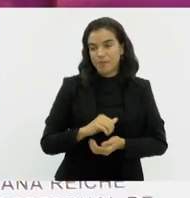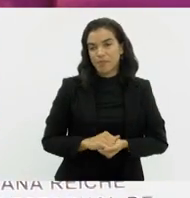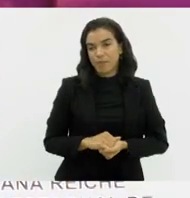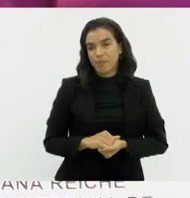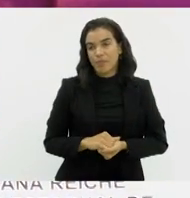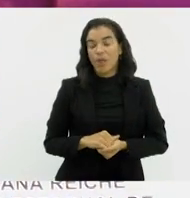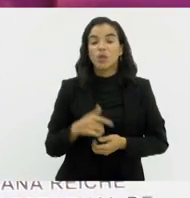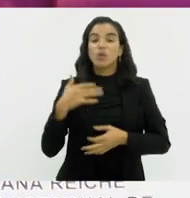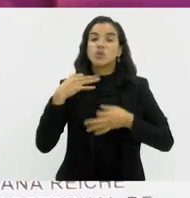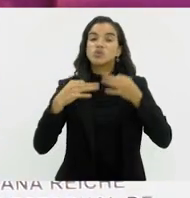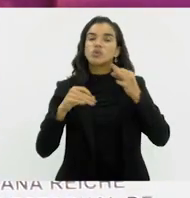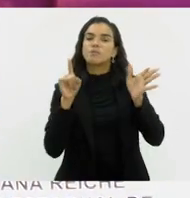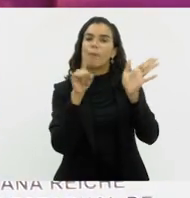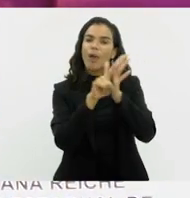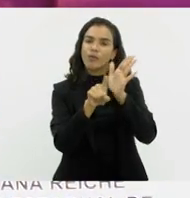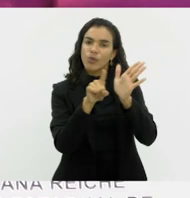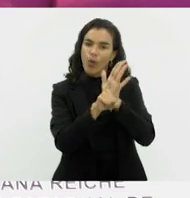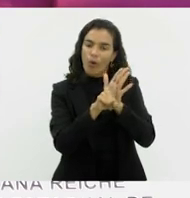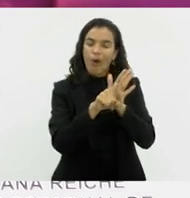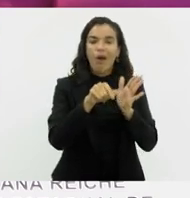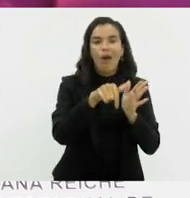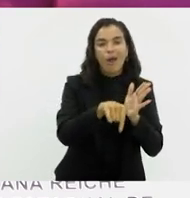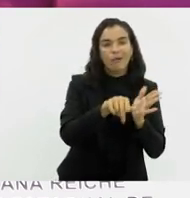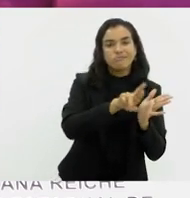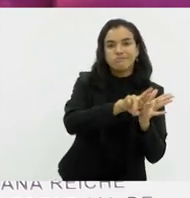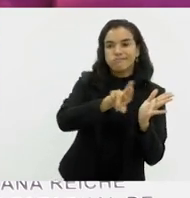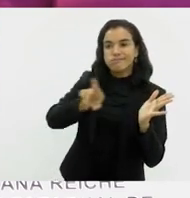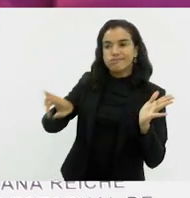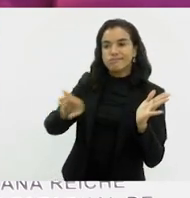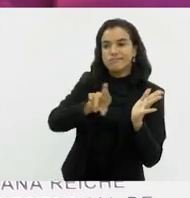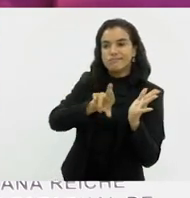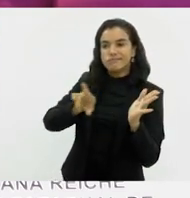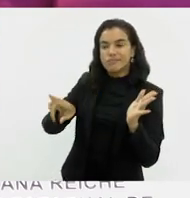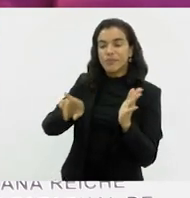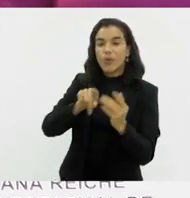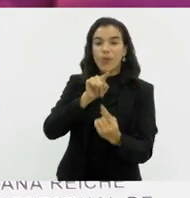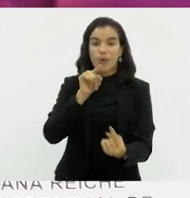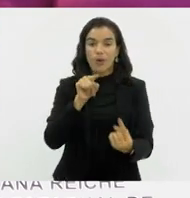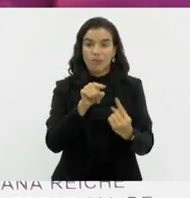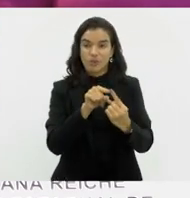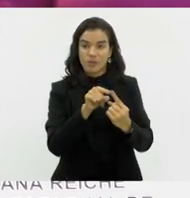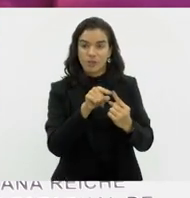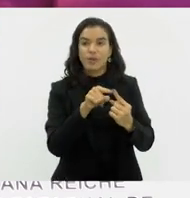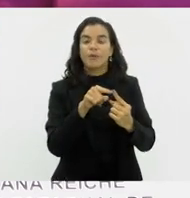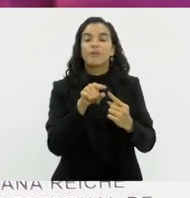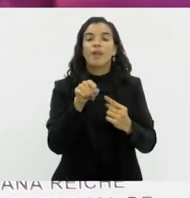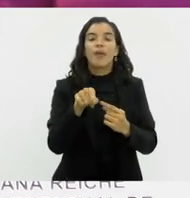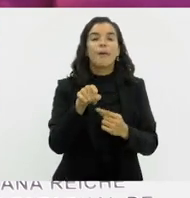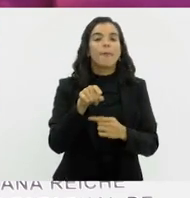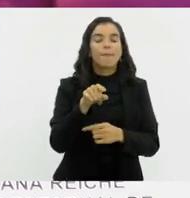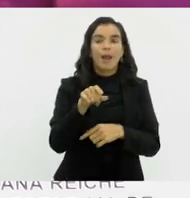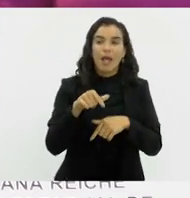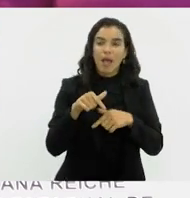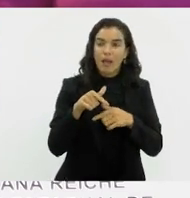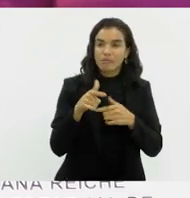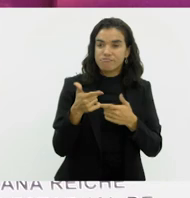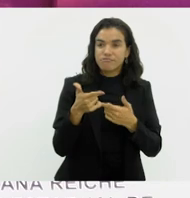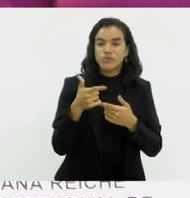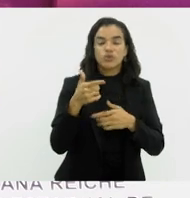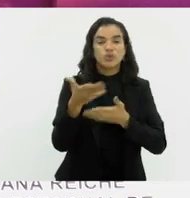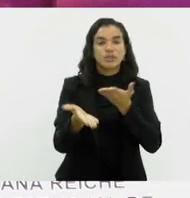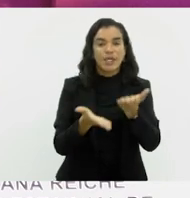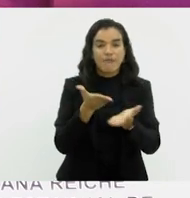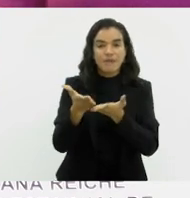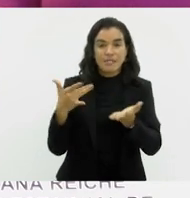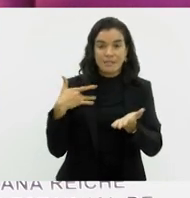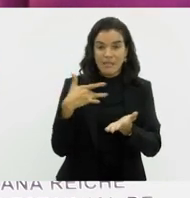pelo juiz, né, na ação civil. Então, o objetivo deste plano é o planejamento e operacionalização dos serviços de